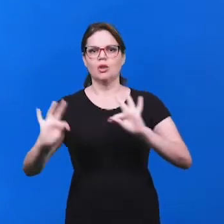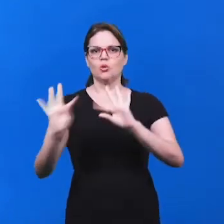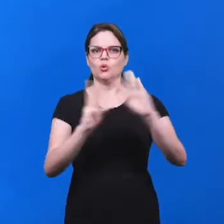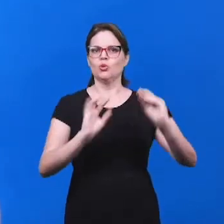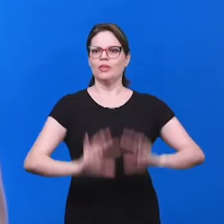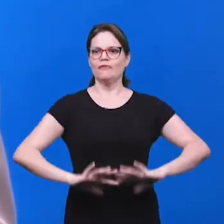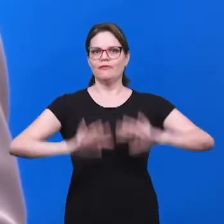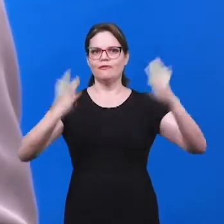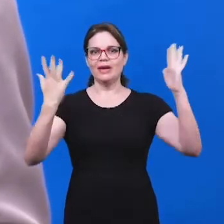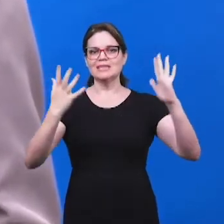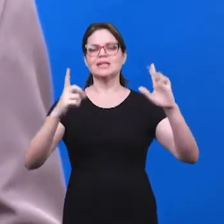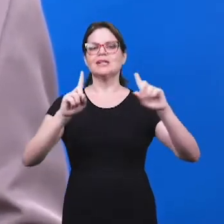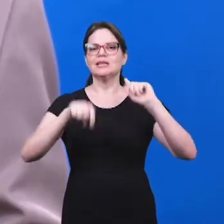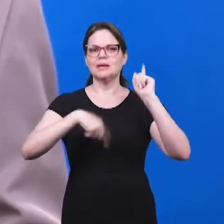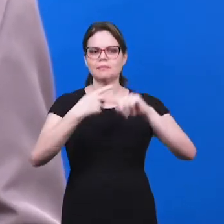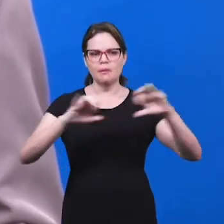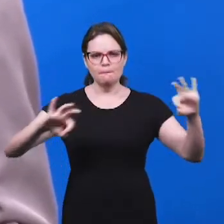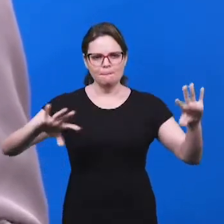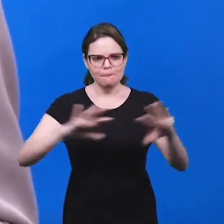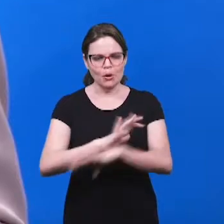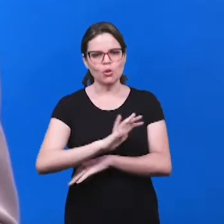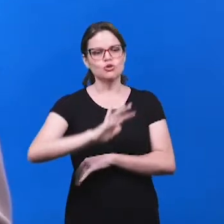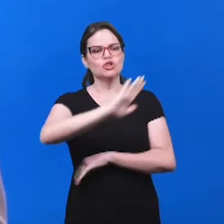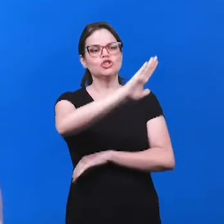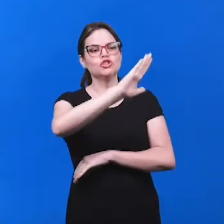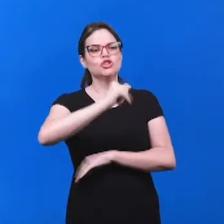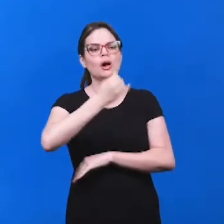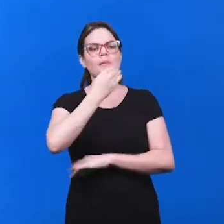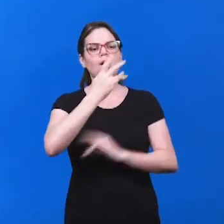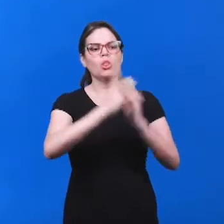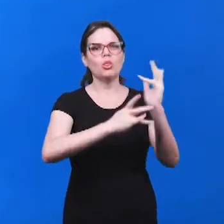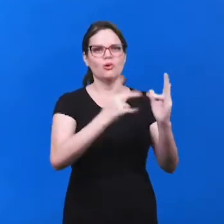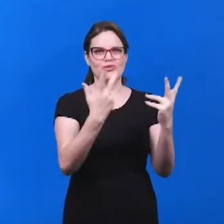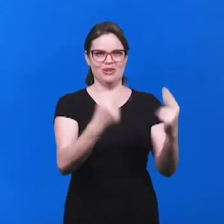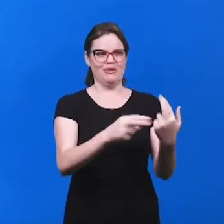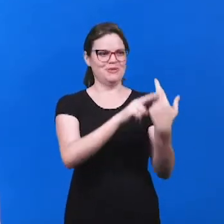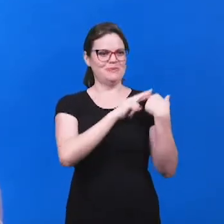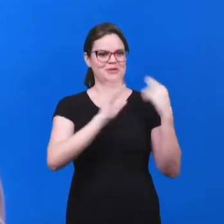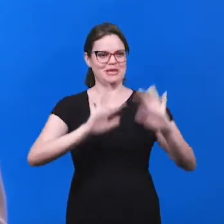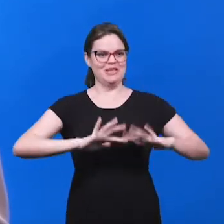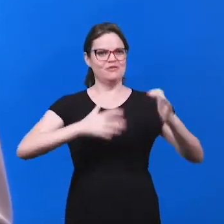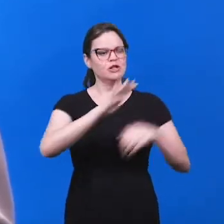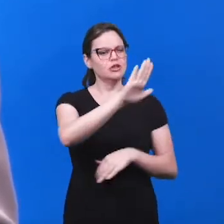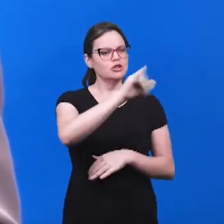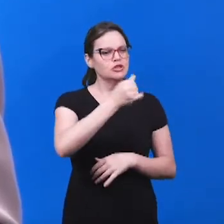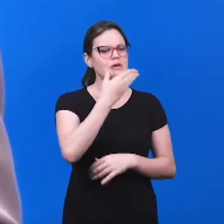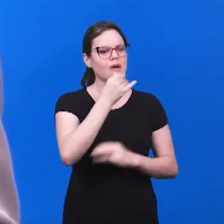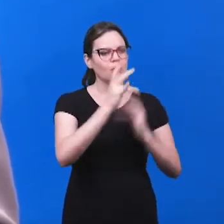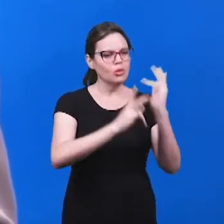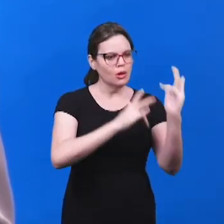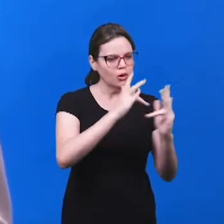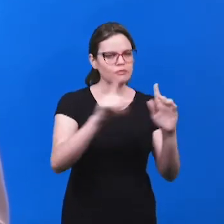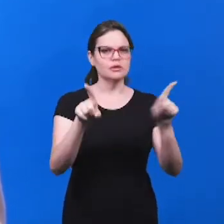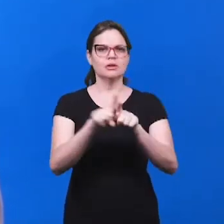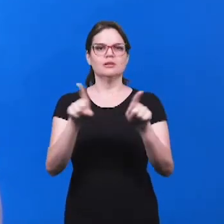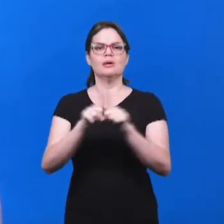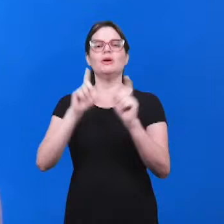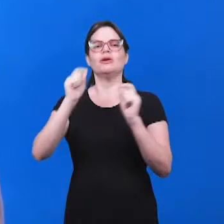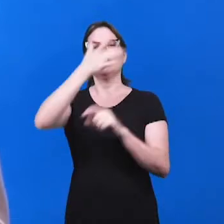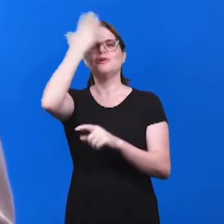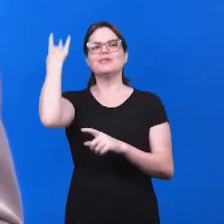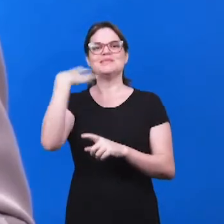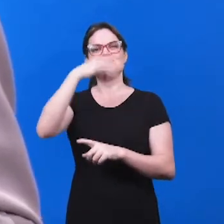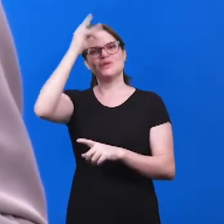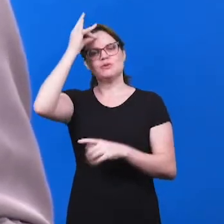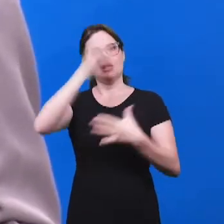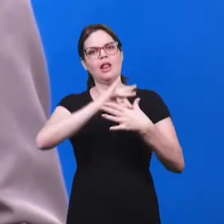agora, o Espírito Santo nessa última hora, ele está testificando que o noivo virá. Então, é o chamado do noivo. Então, a figura